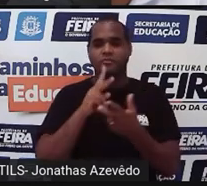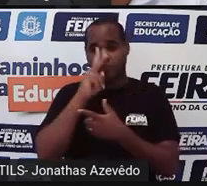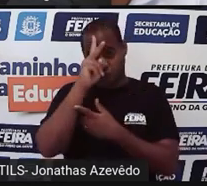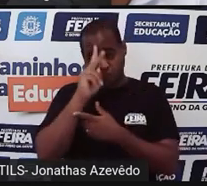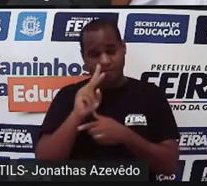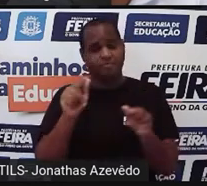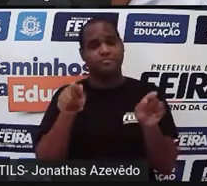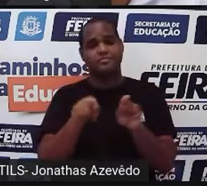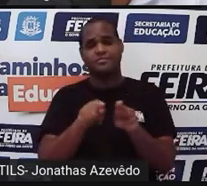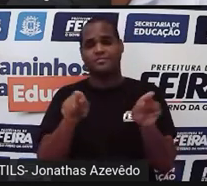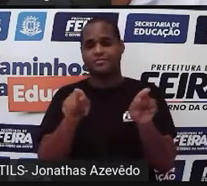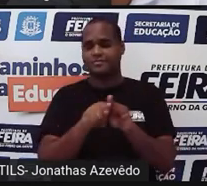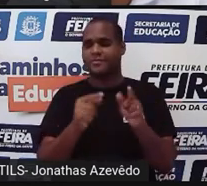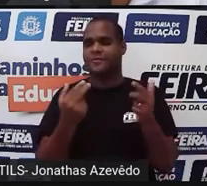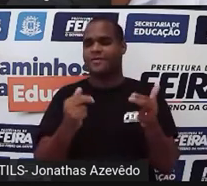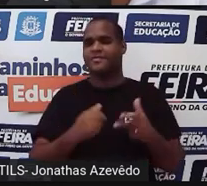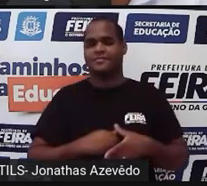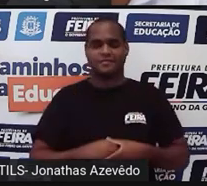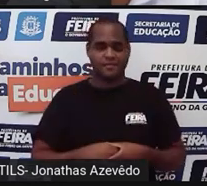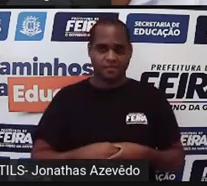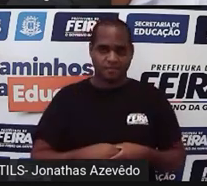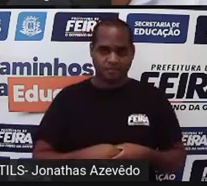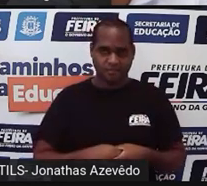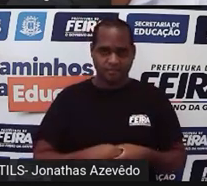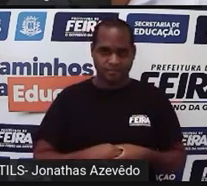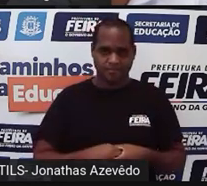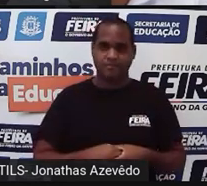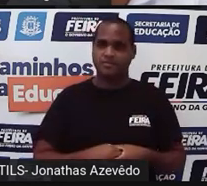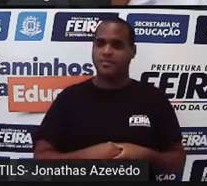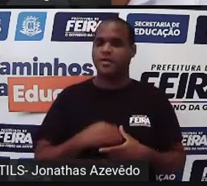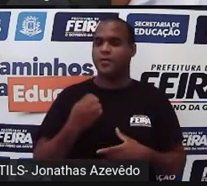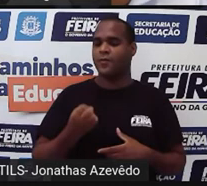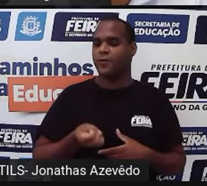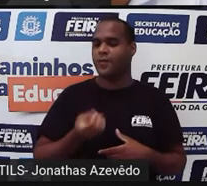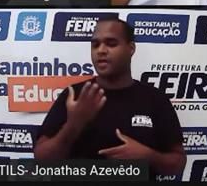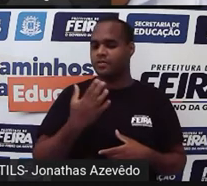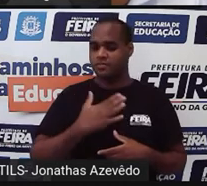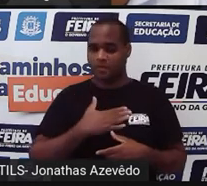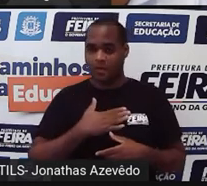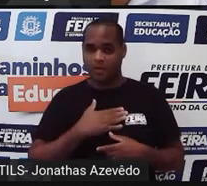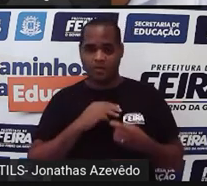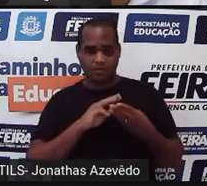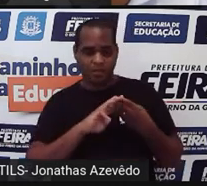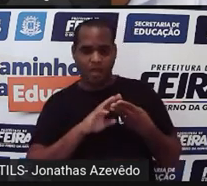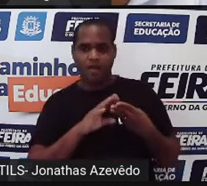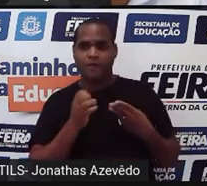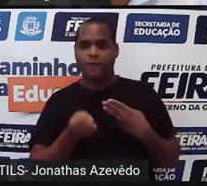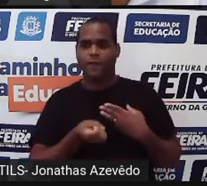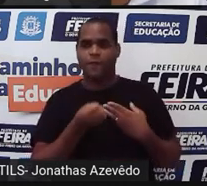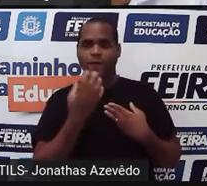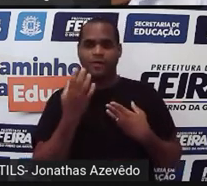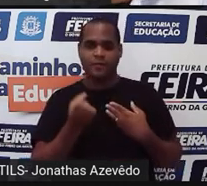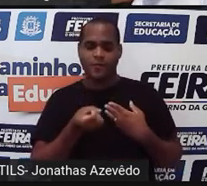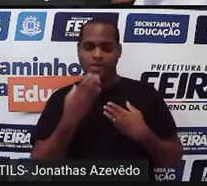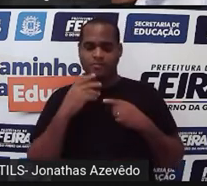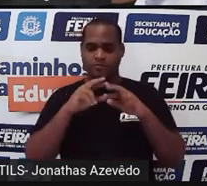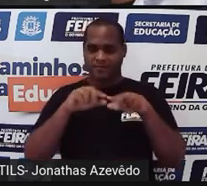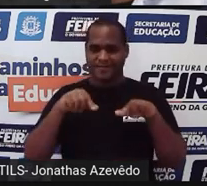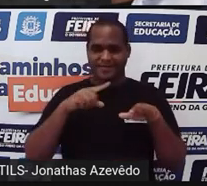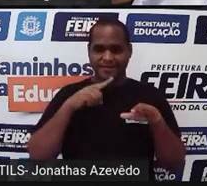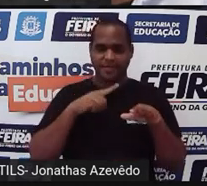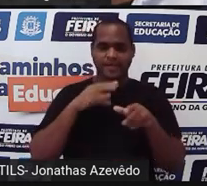história. Certo? Então, quantos gostam de matemática? Eu pego todas as quantidades que tiverem dentro